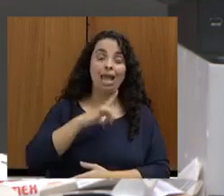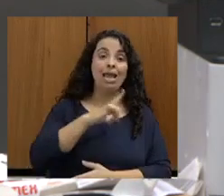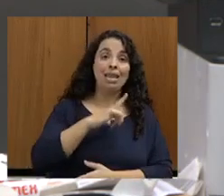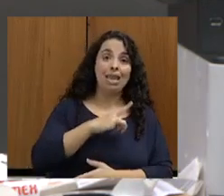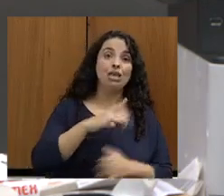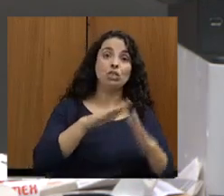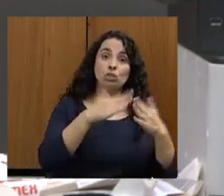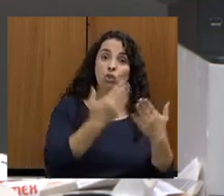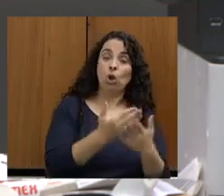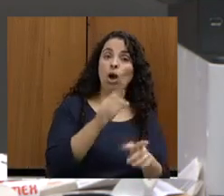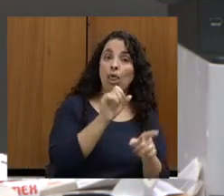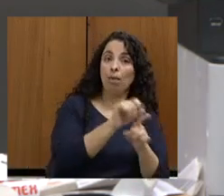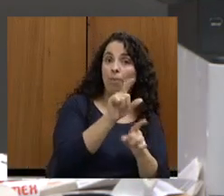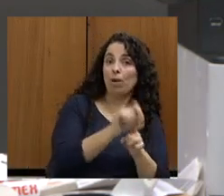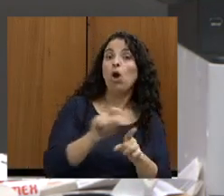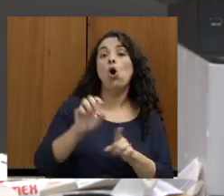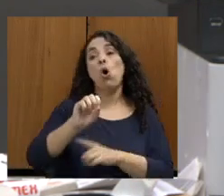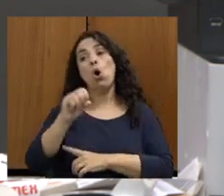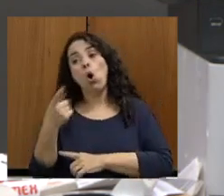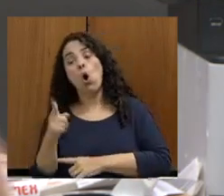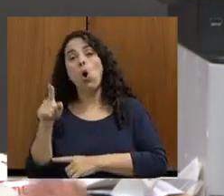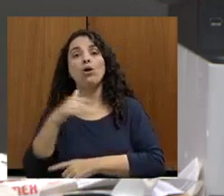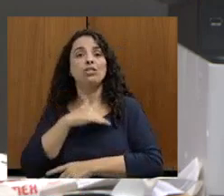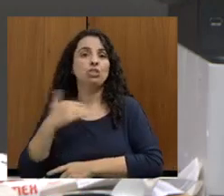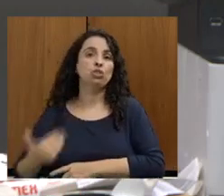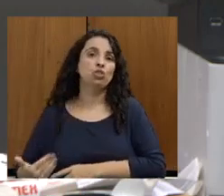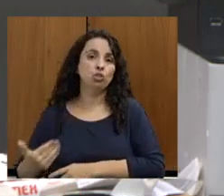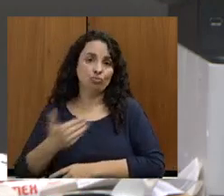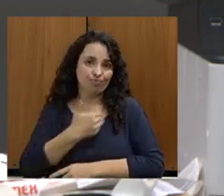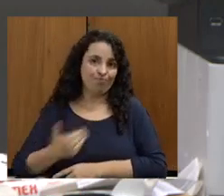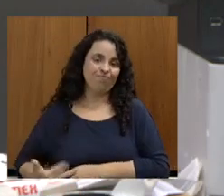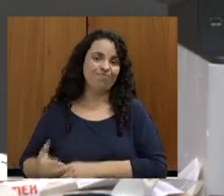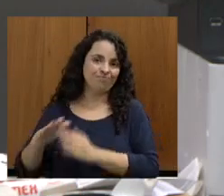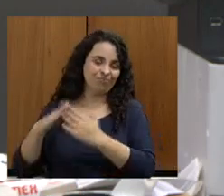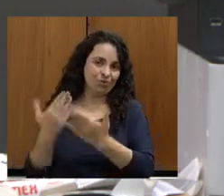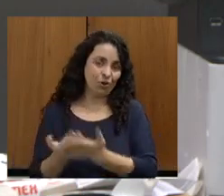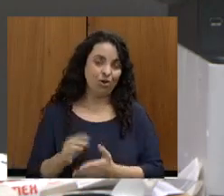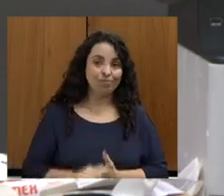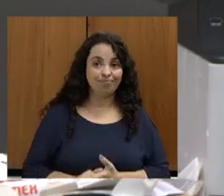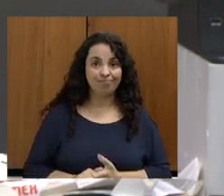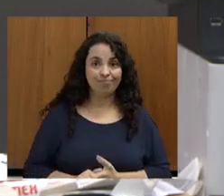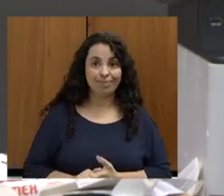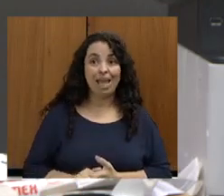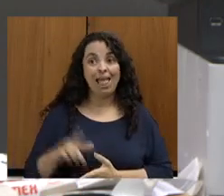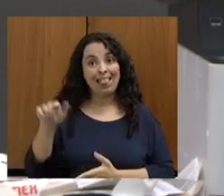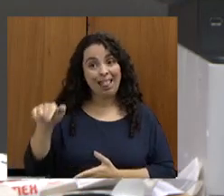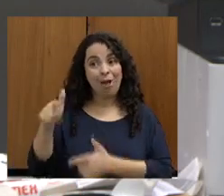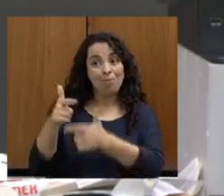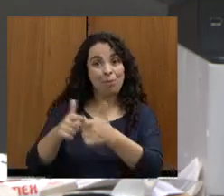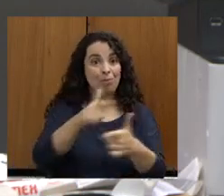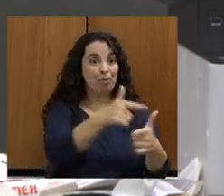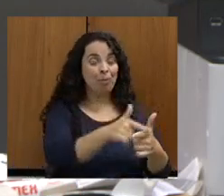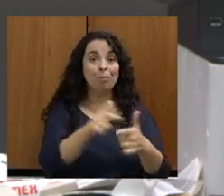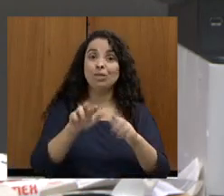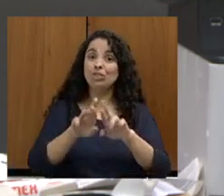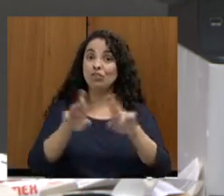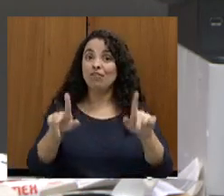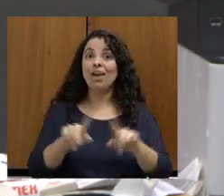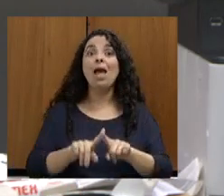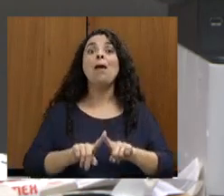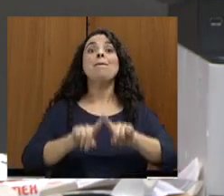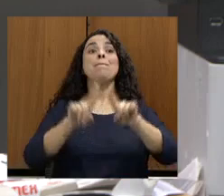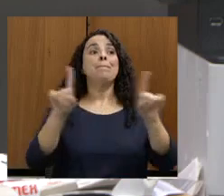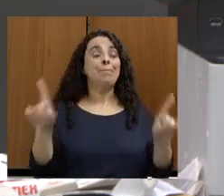quanto dos alunos da rede privada. Os problemas são diferentes, talvez, na rede pública e na rede privada, mas